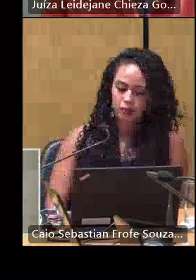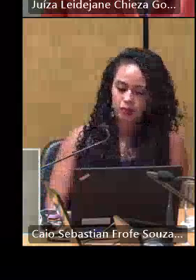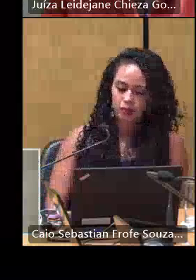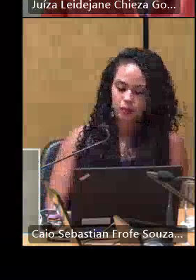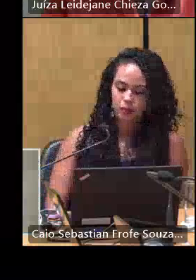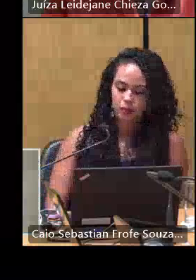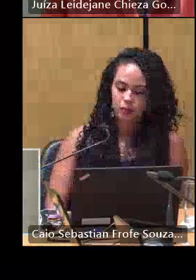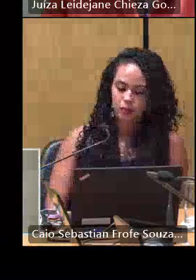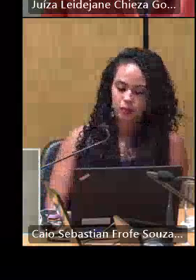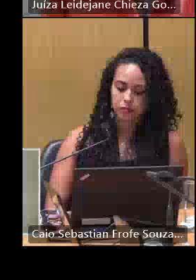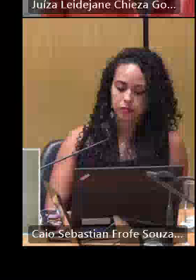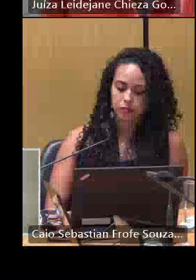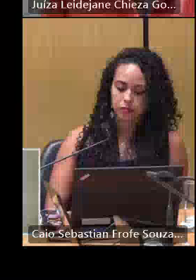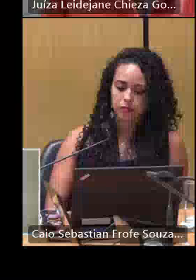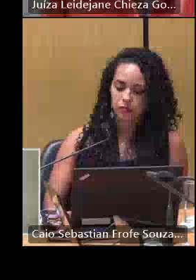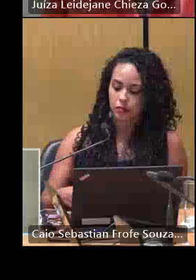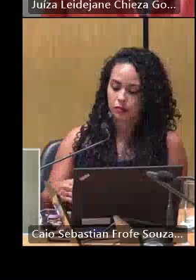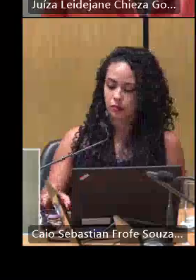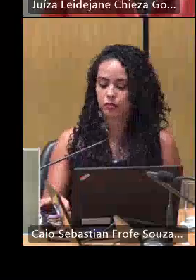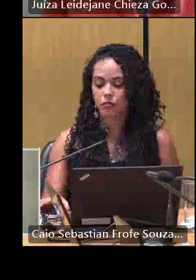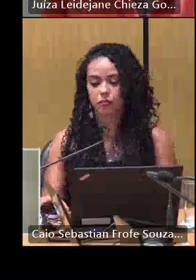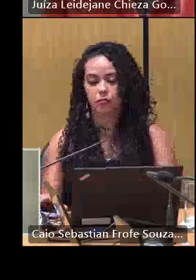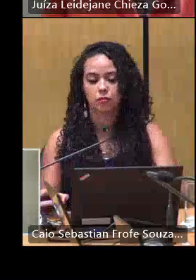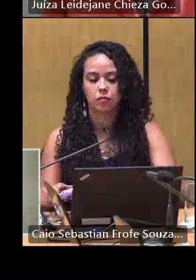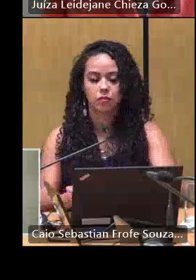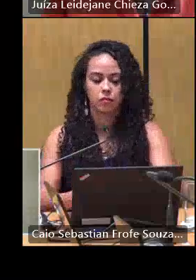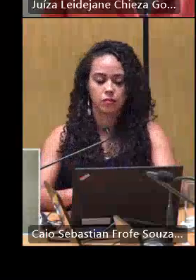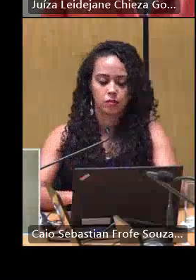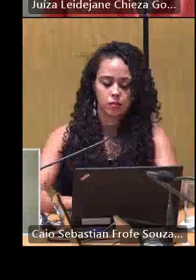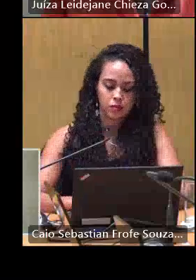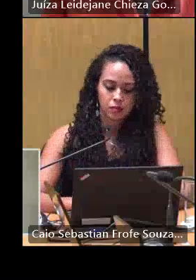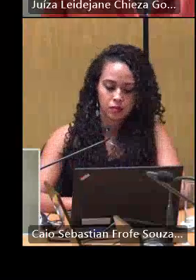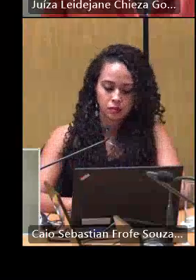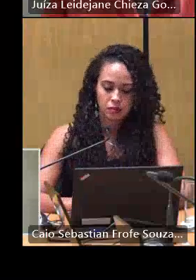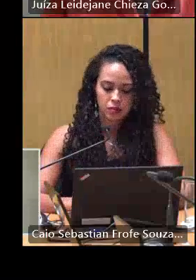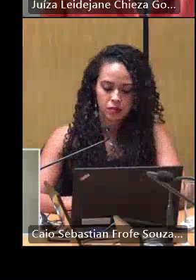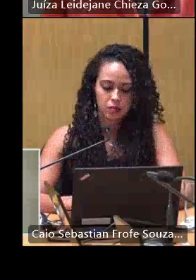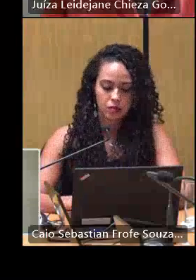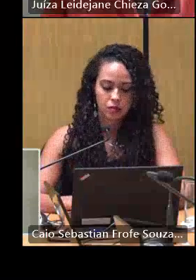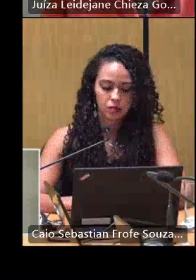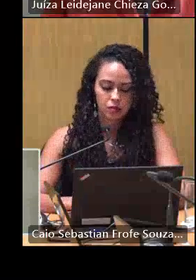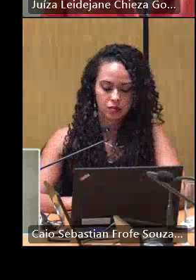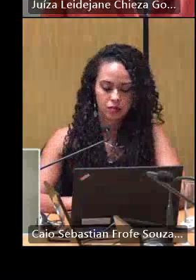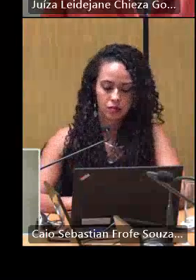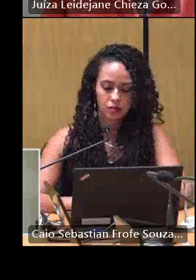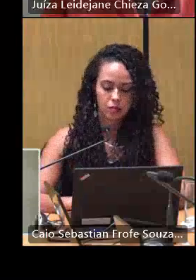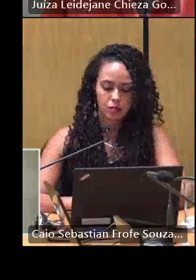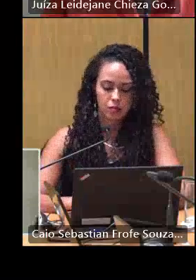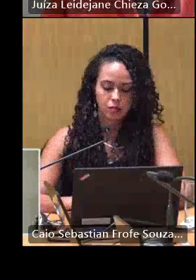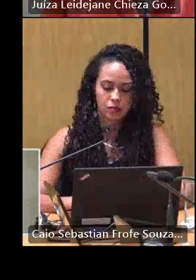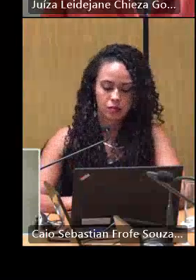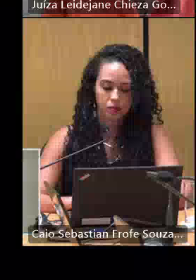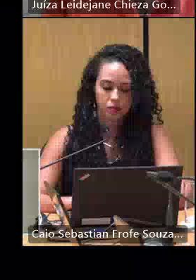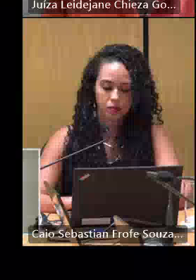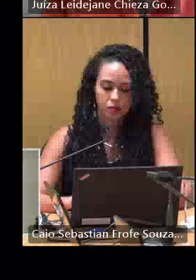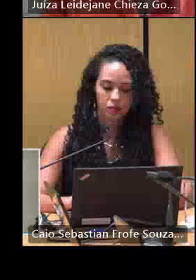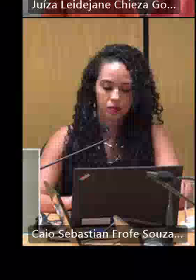folgava as segundas subindo a pedra e subindo o morro da Conceição nós temos diversos locais de